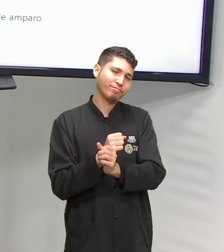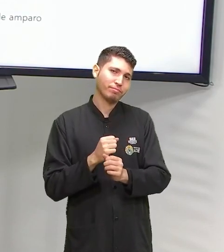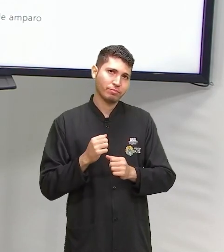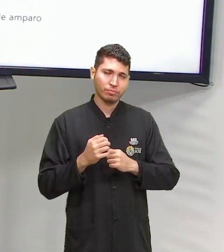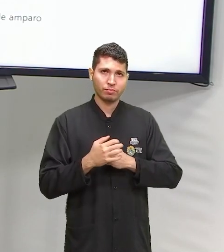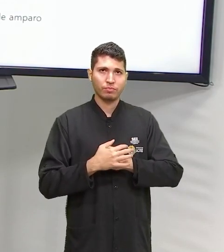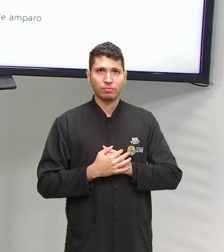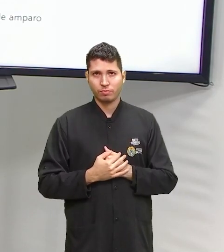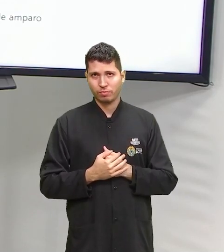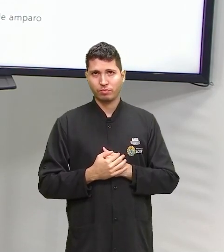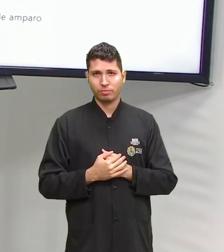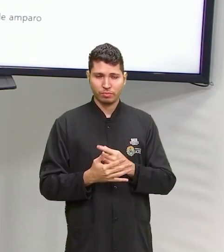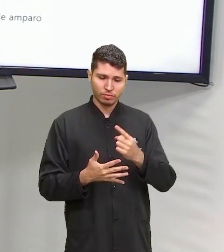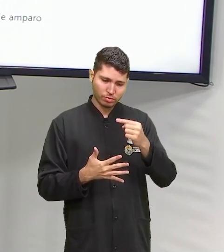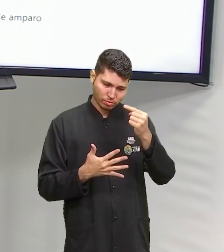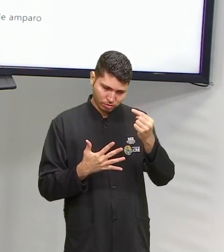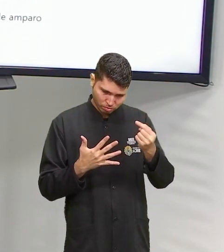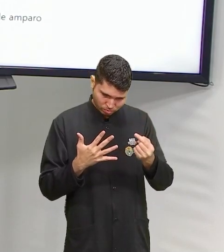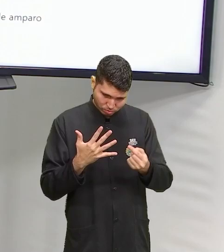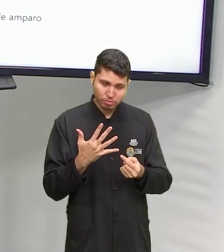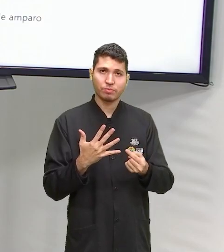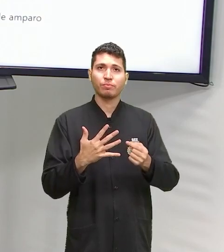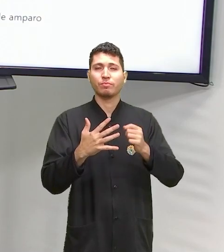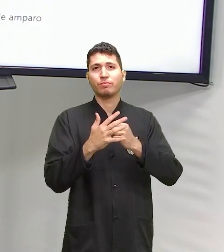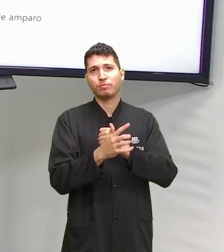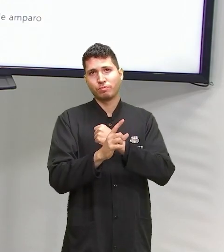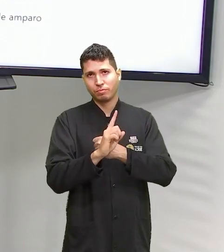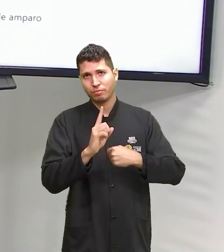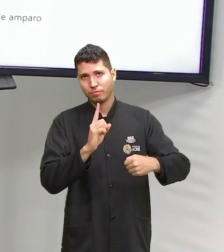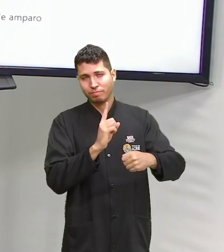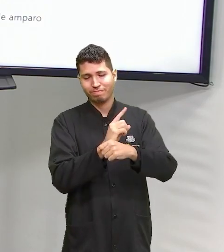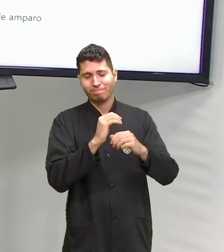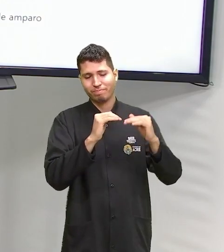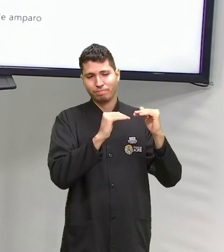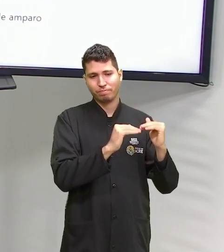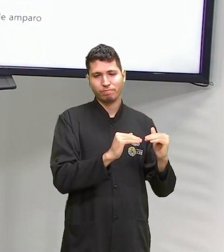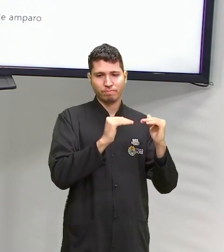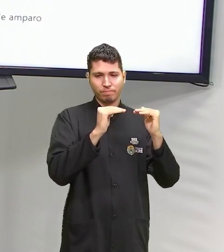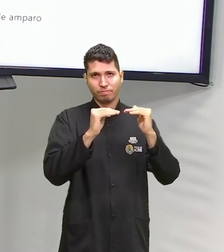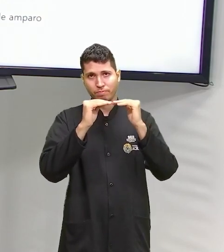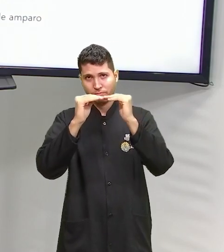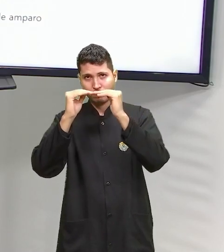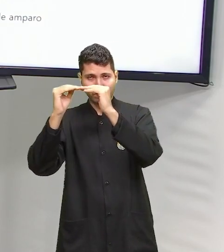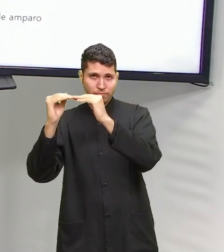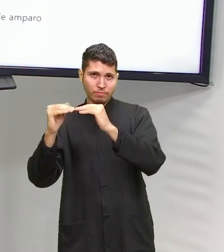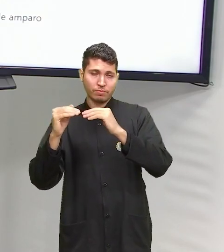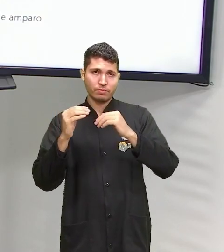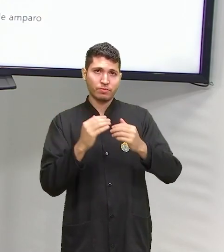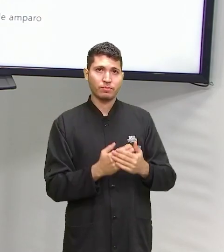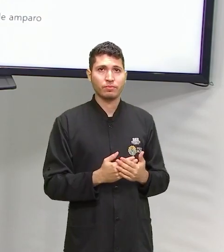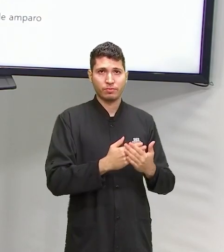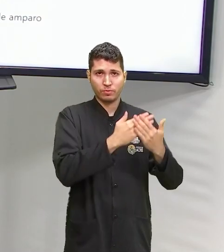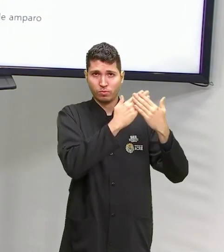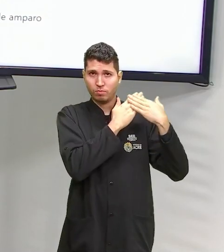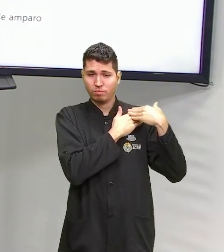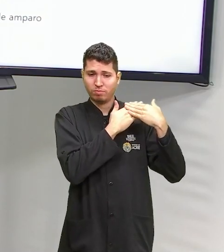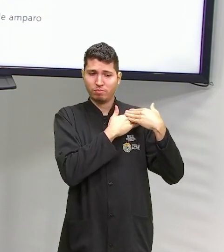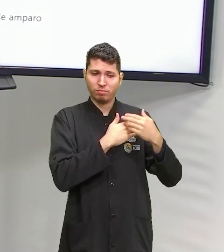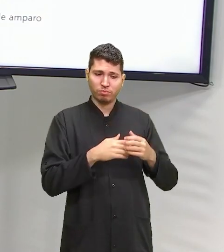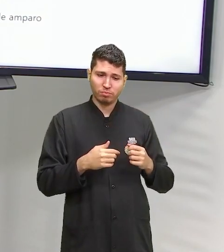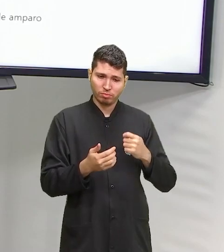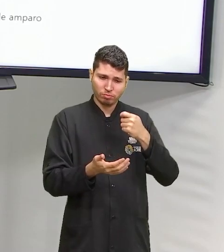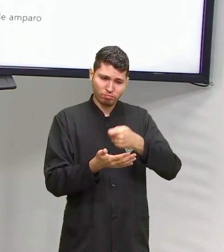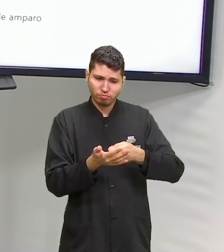trazendo como um dos aspectos aqui a hierarquia social, que é reiterada pelas funções na qual os escravizados eles